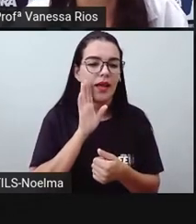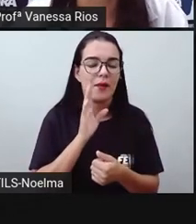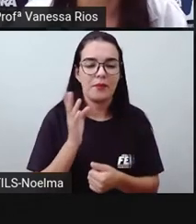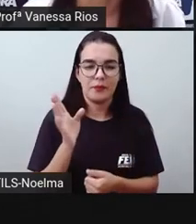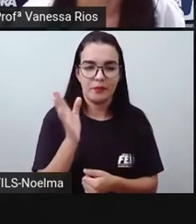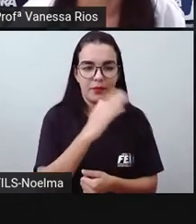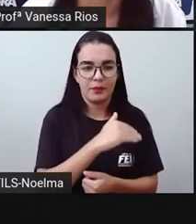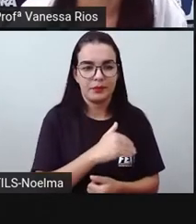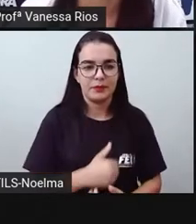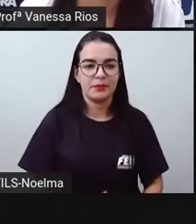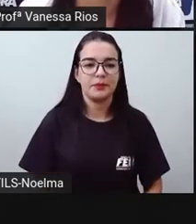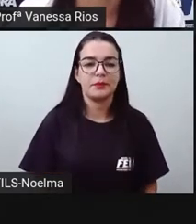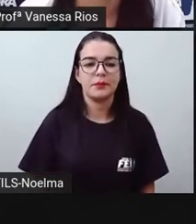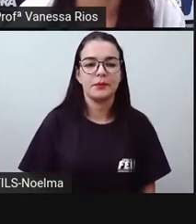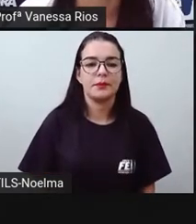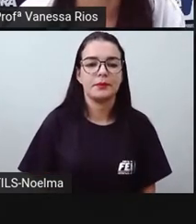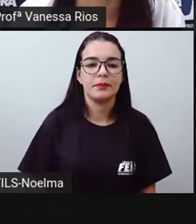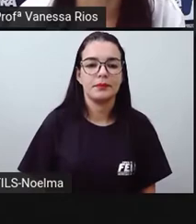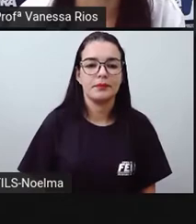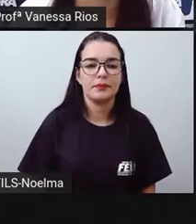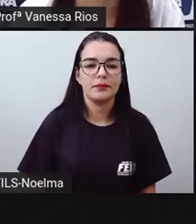tá certo? Vamos assistir.